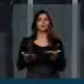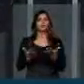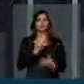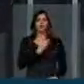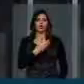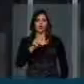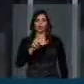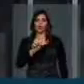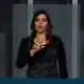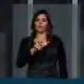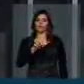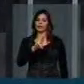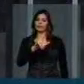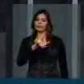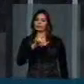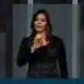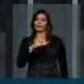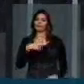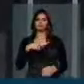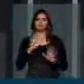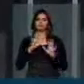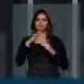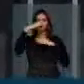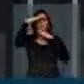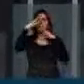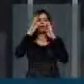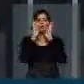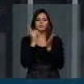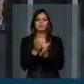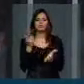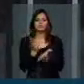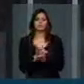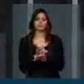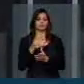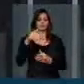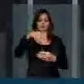Governabilidade conservadora, né? Votações